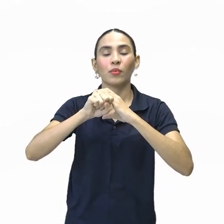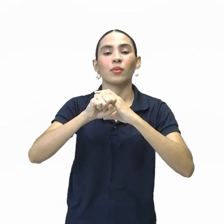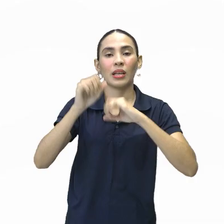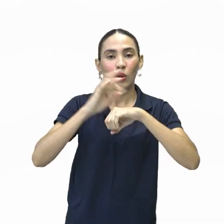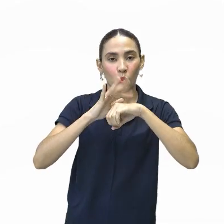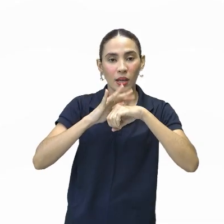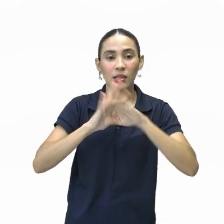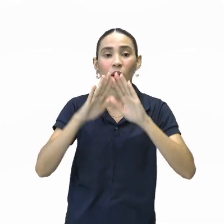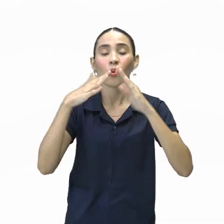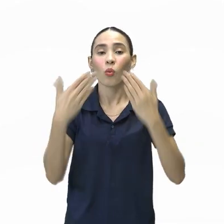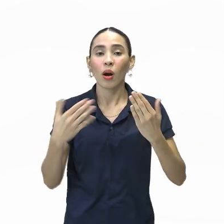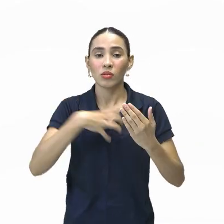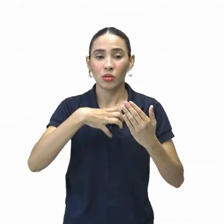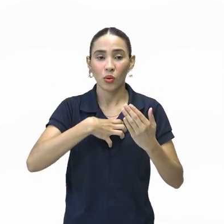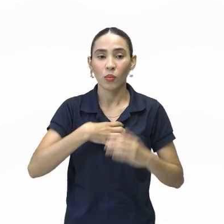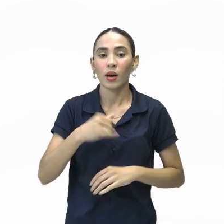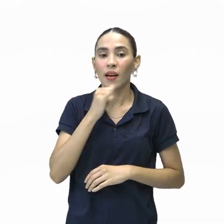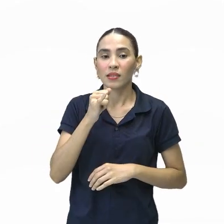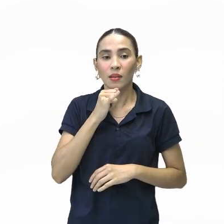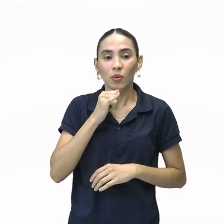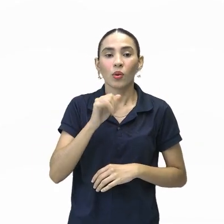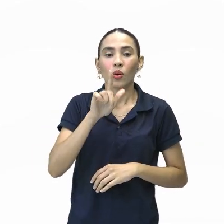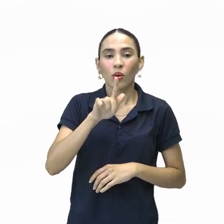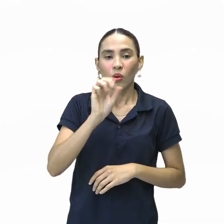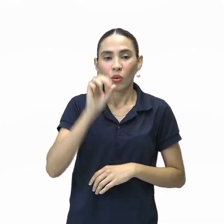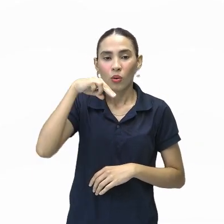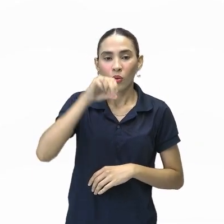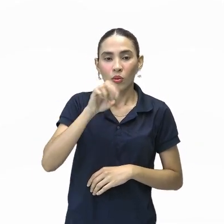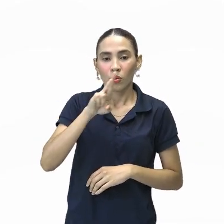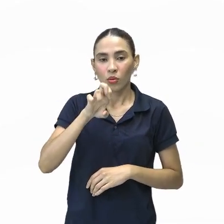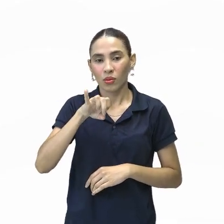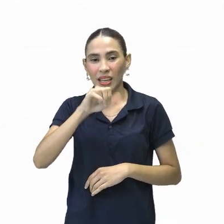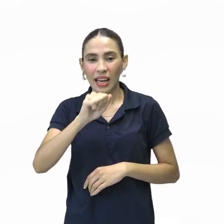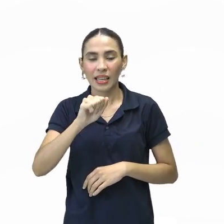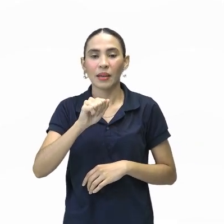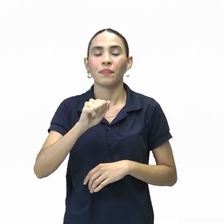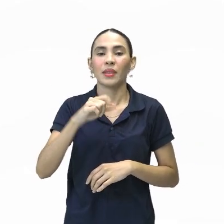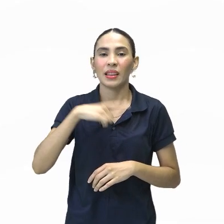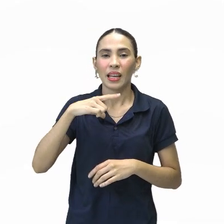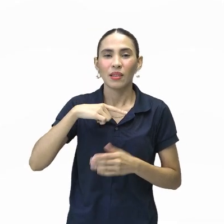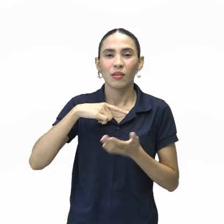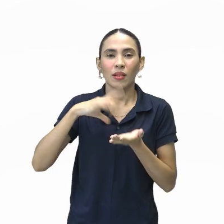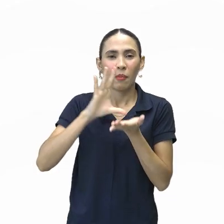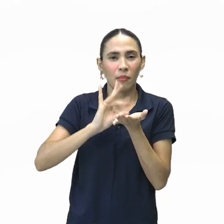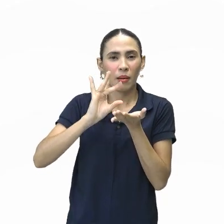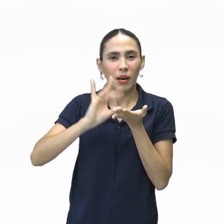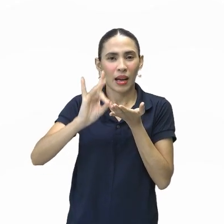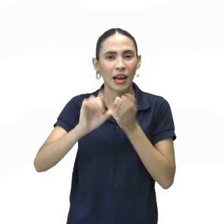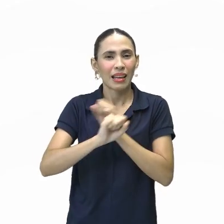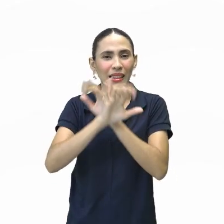sintomas? Sintoma similar à gonorreia, mas mais discreto, né? Com corrimento claro, por